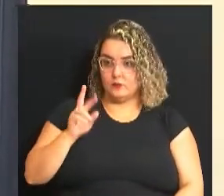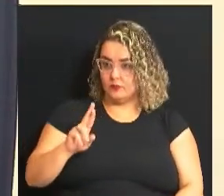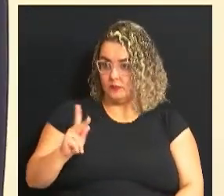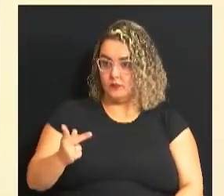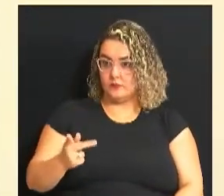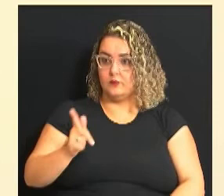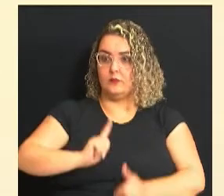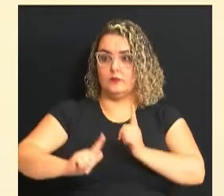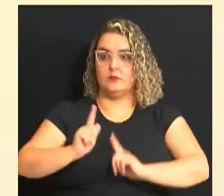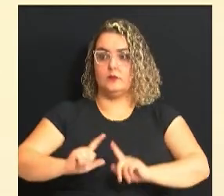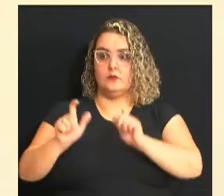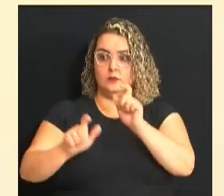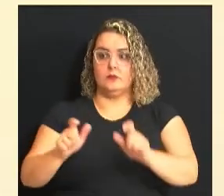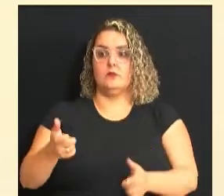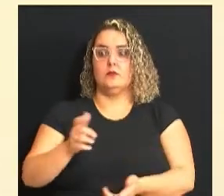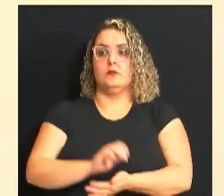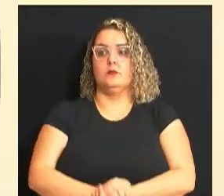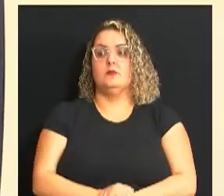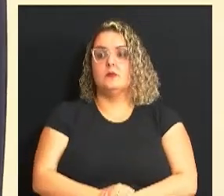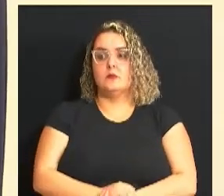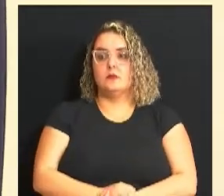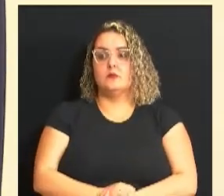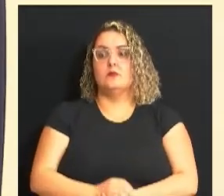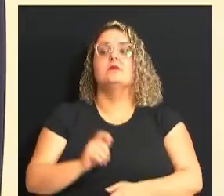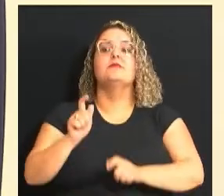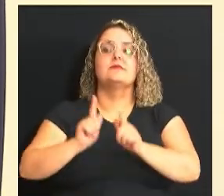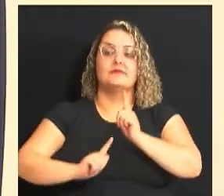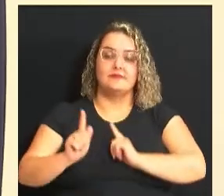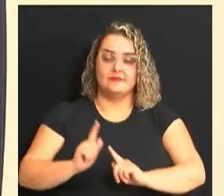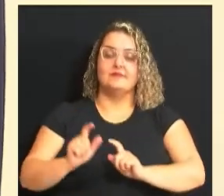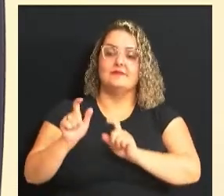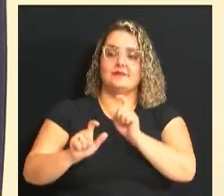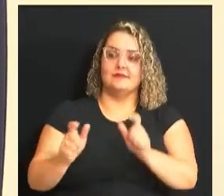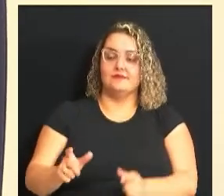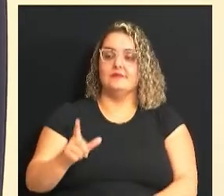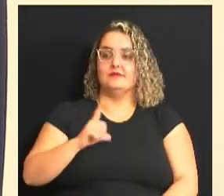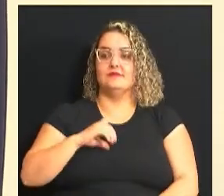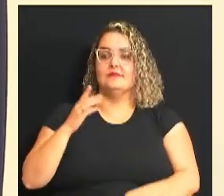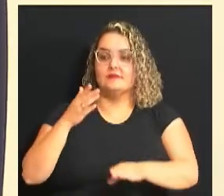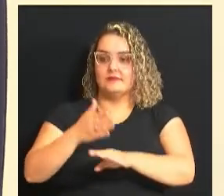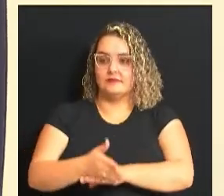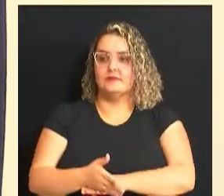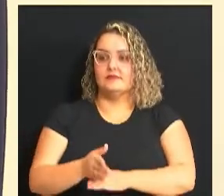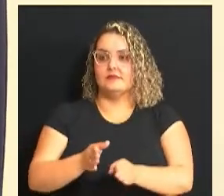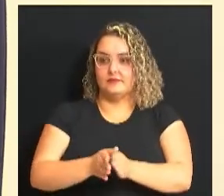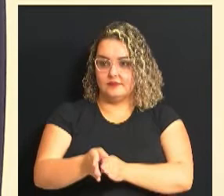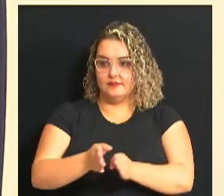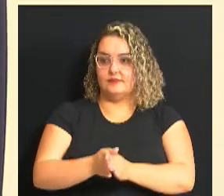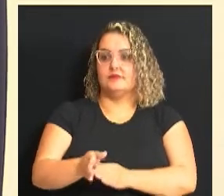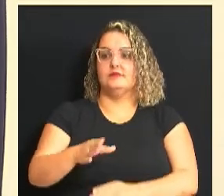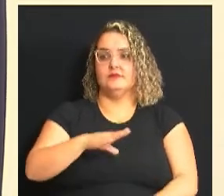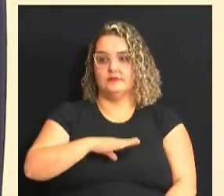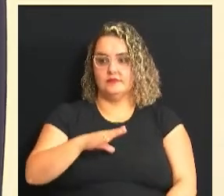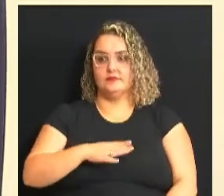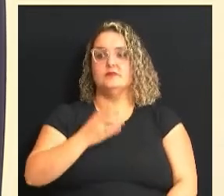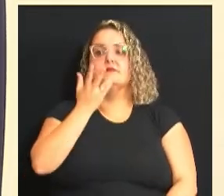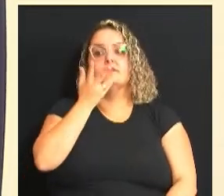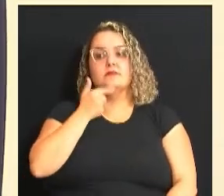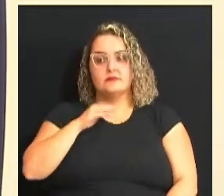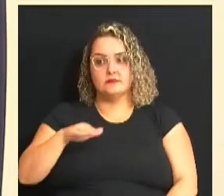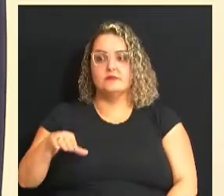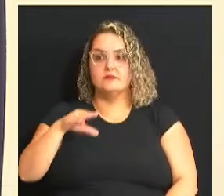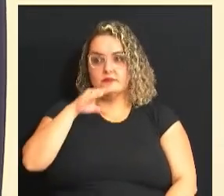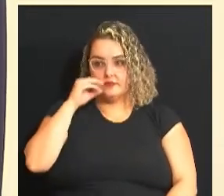de pessoas, né? Gestão de pessoas. É, tivemos a participação do Conselho Municipal da Criança e Adolescente, hoje aqui representado